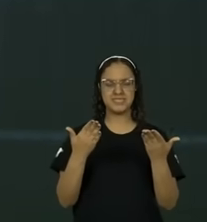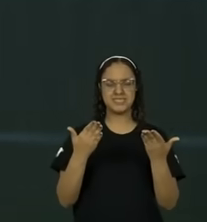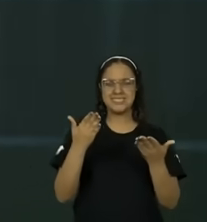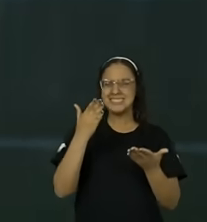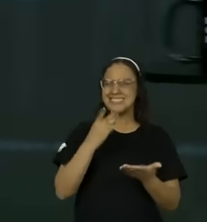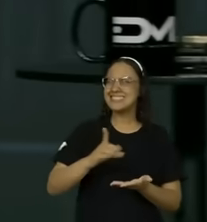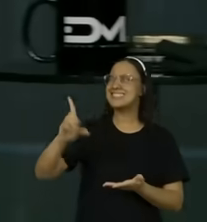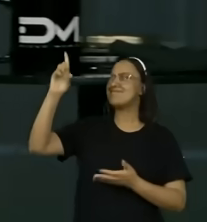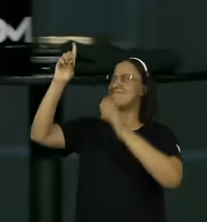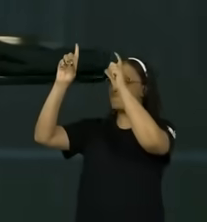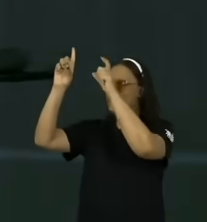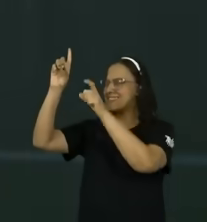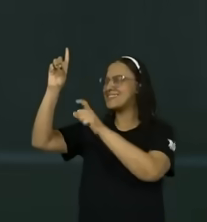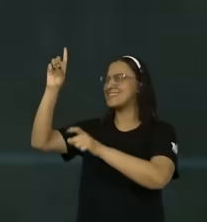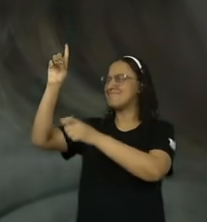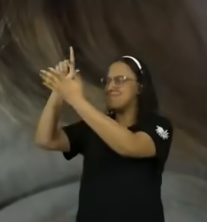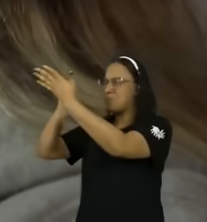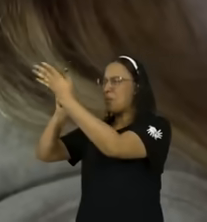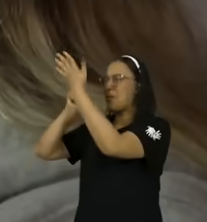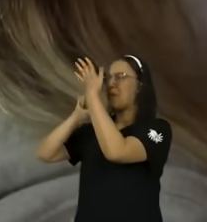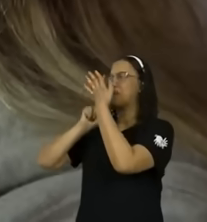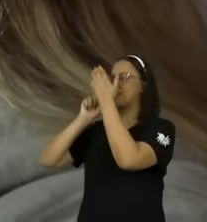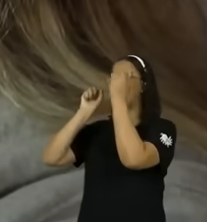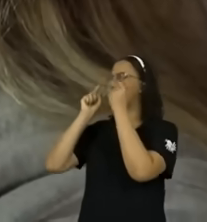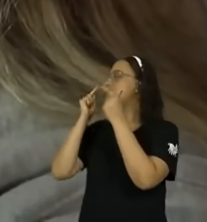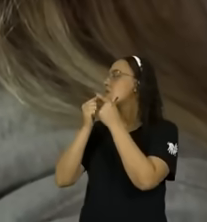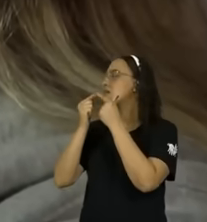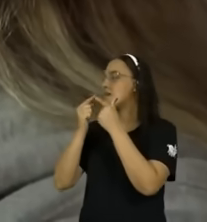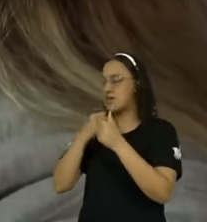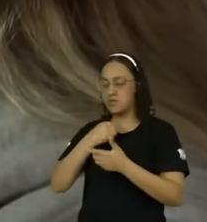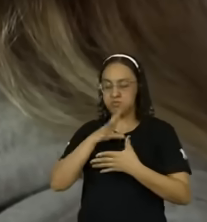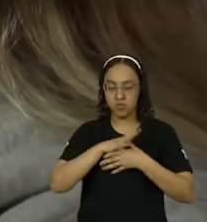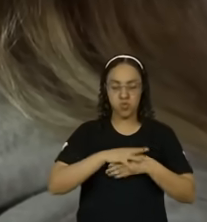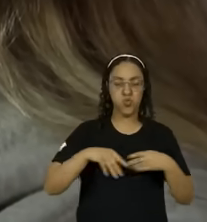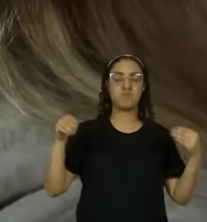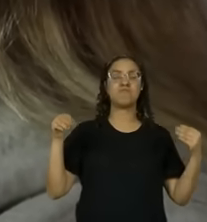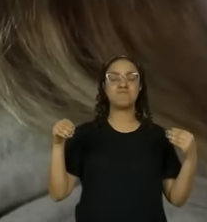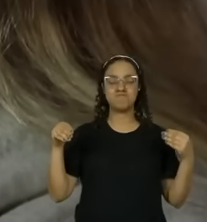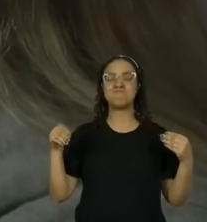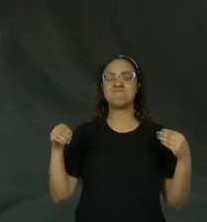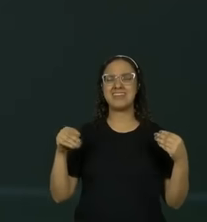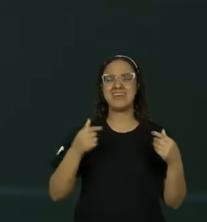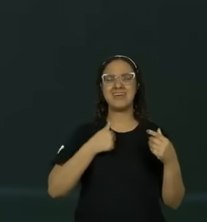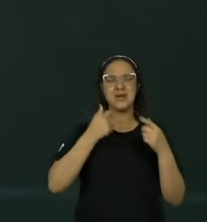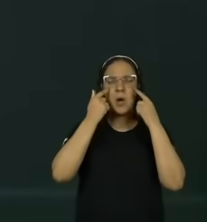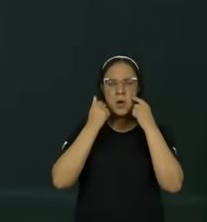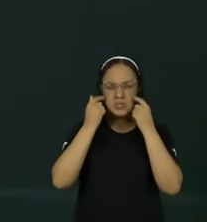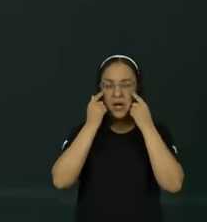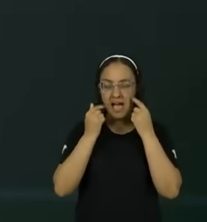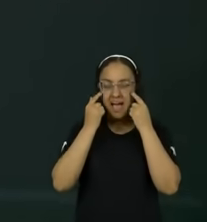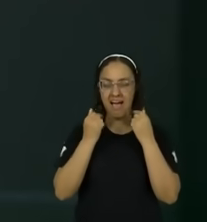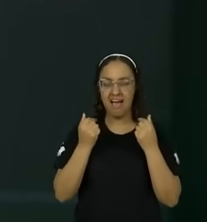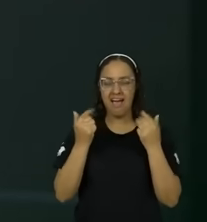presença me revelará o porquê. E eu estou curado hoje. As minhas lágrimas a partir de